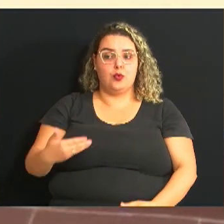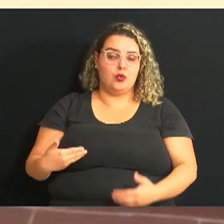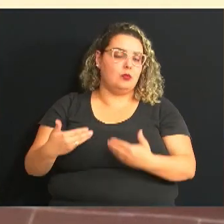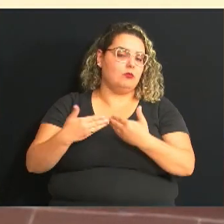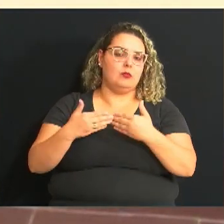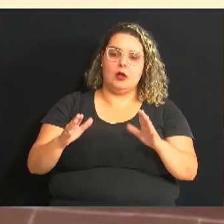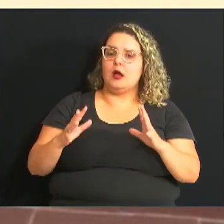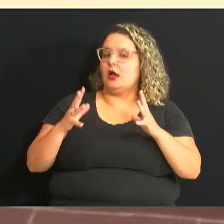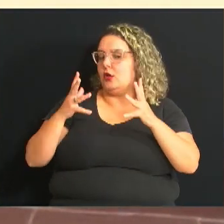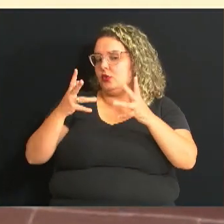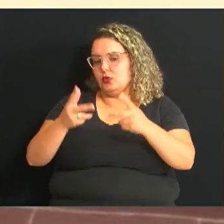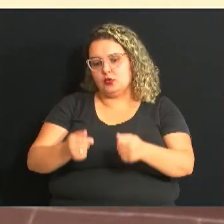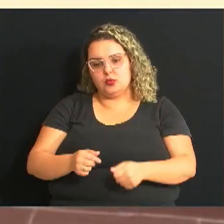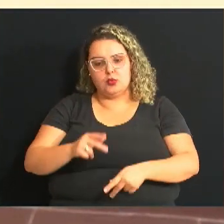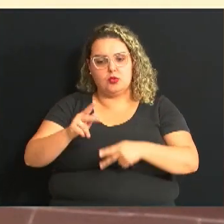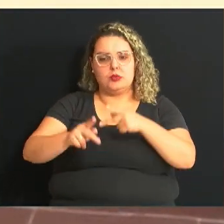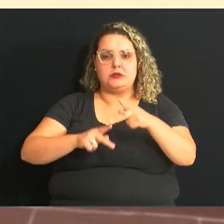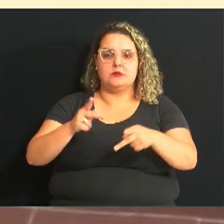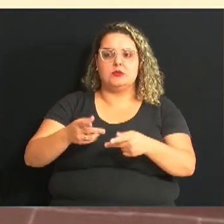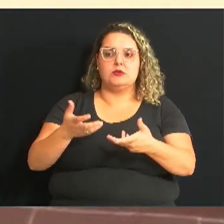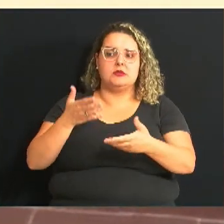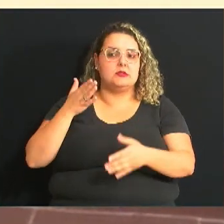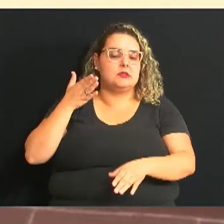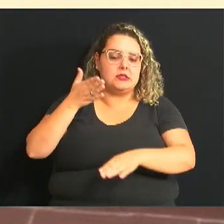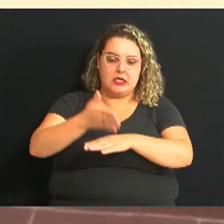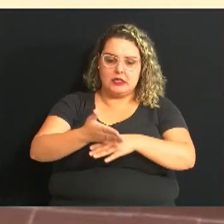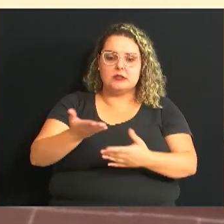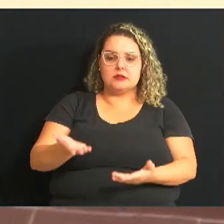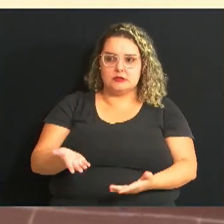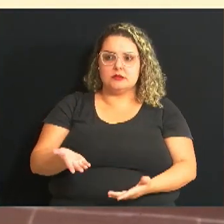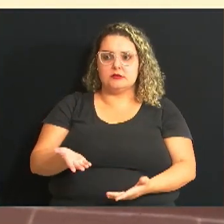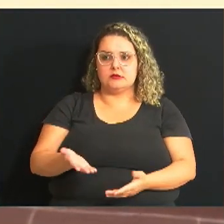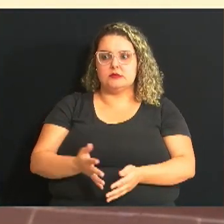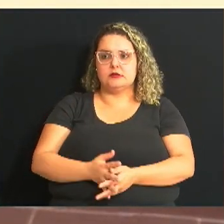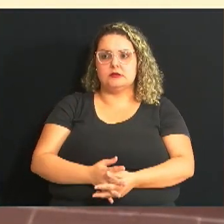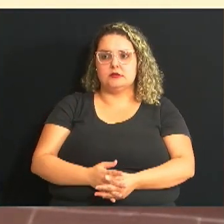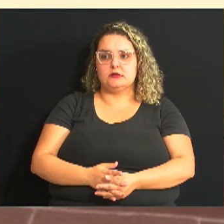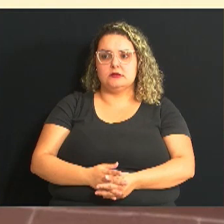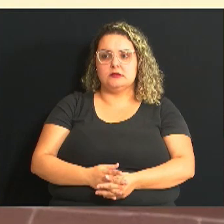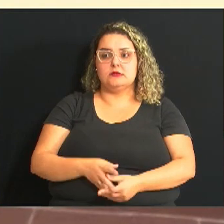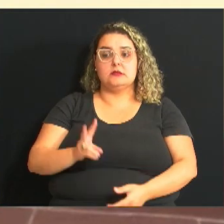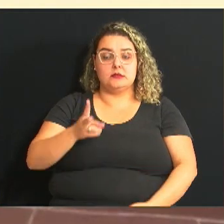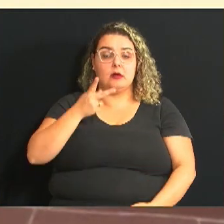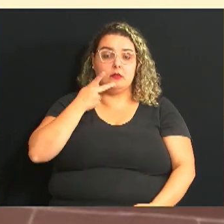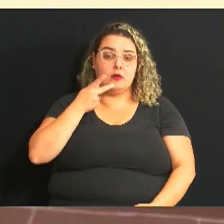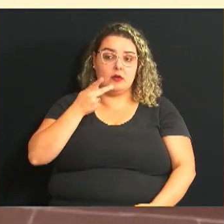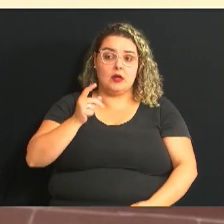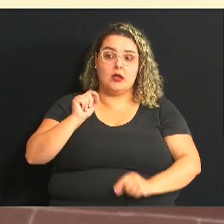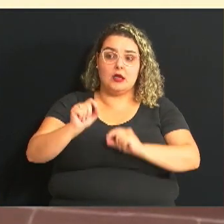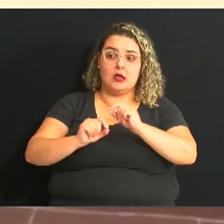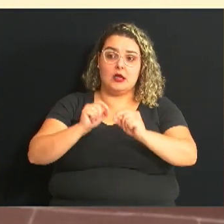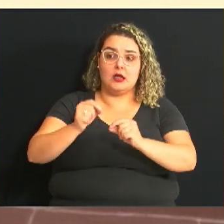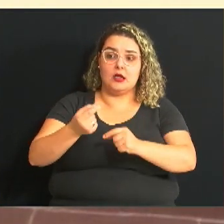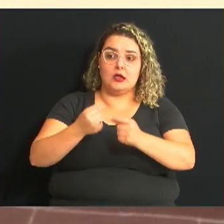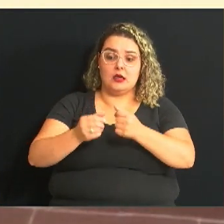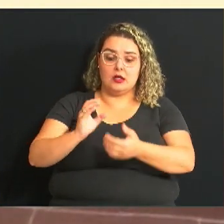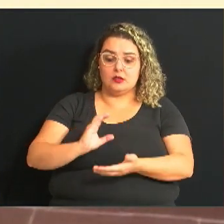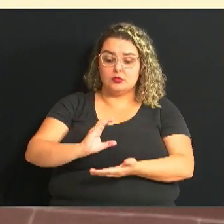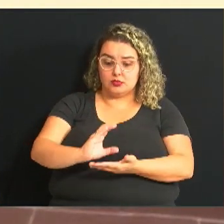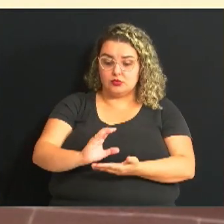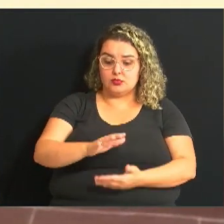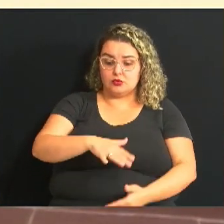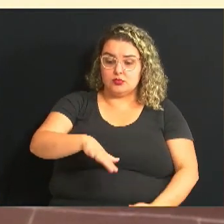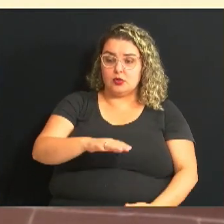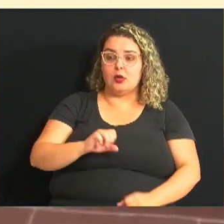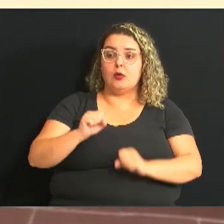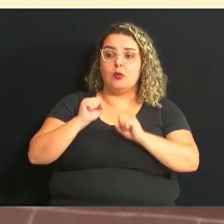o público, então, normalmente, a gente sempre fala, né? Quem destina, ele tem a